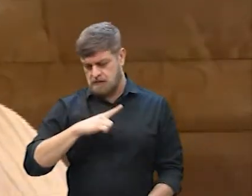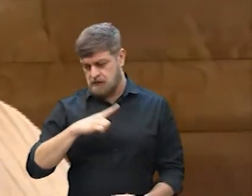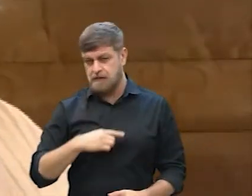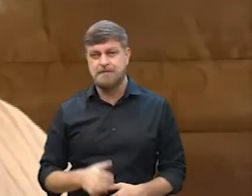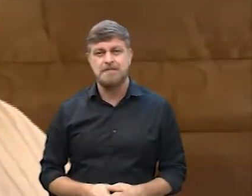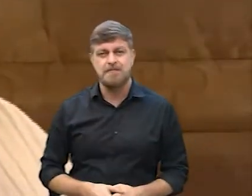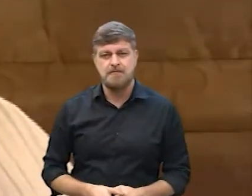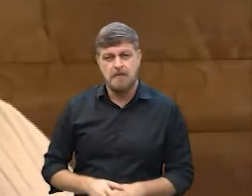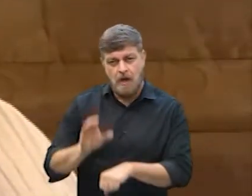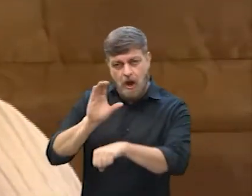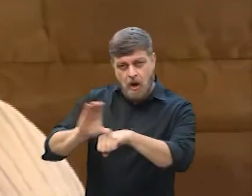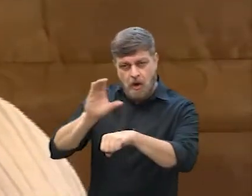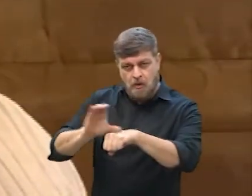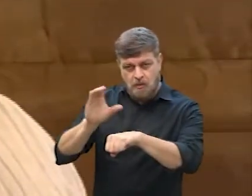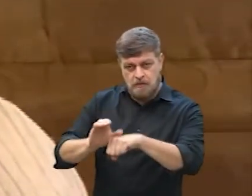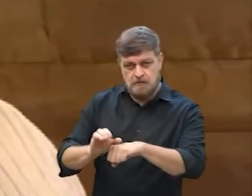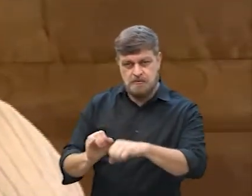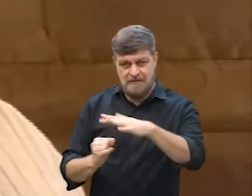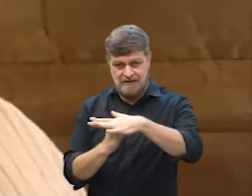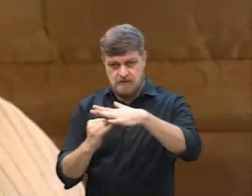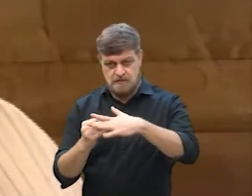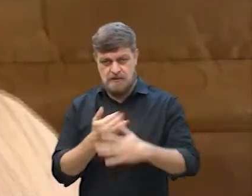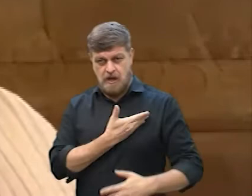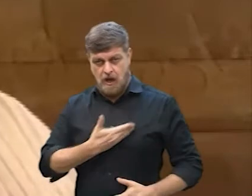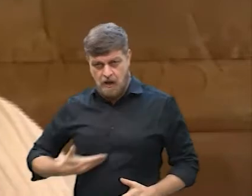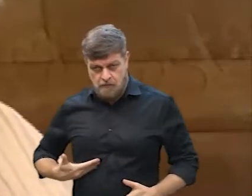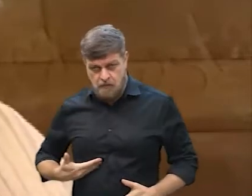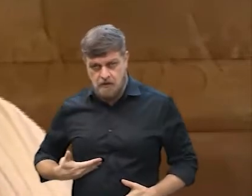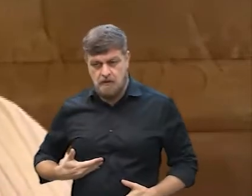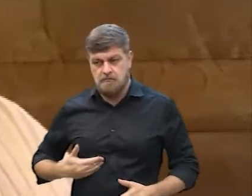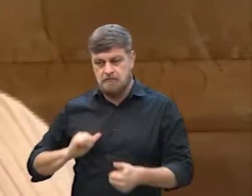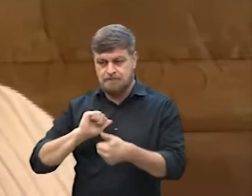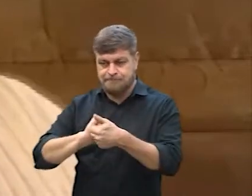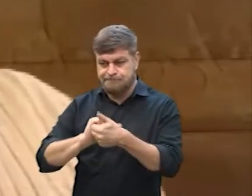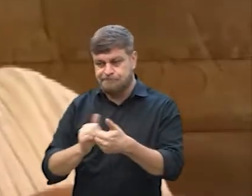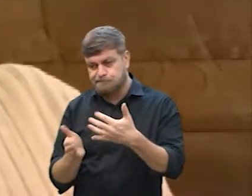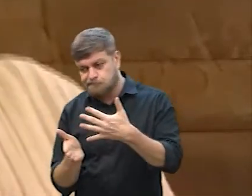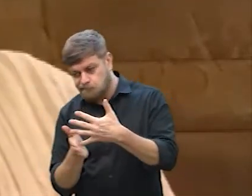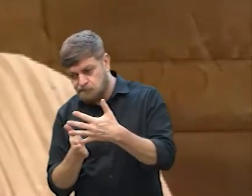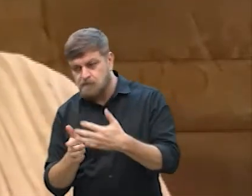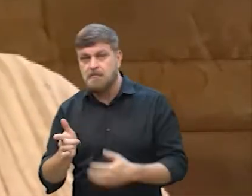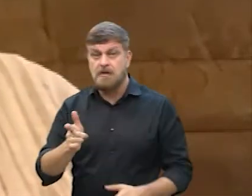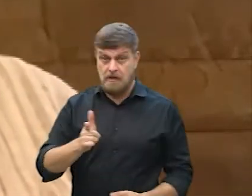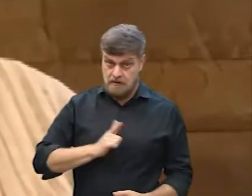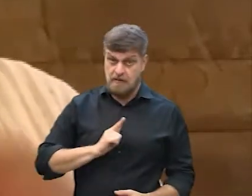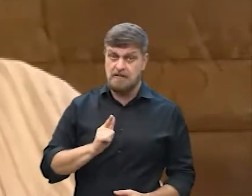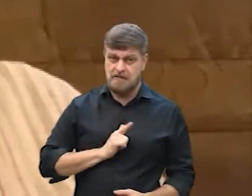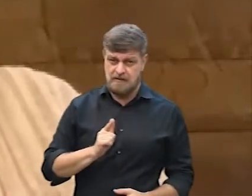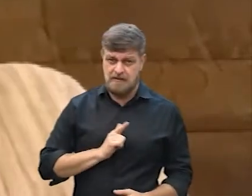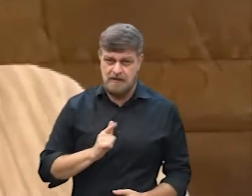em instituições públicas não tão qualificados? Claro que há. Nós estamos